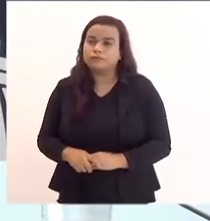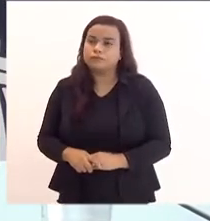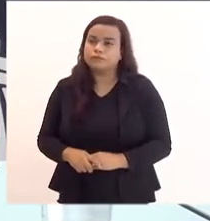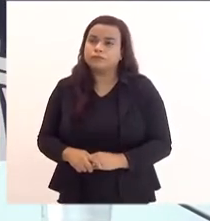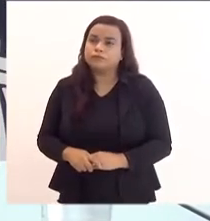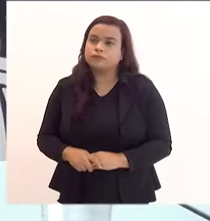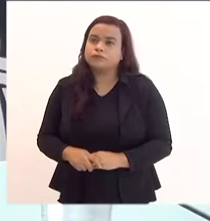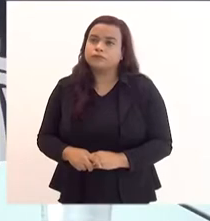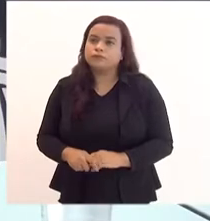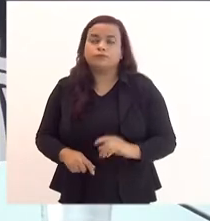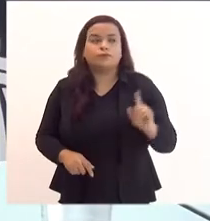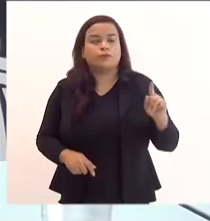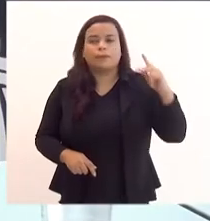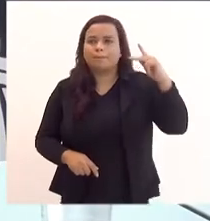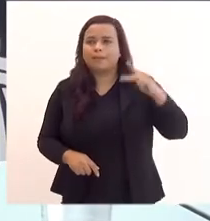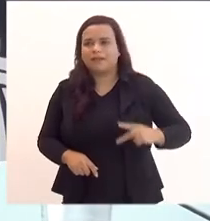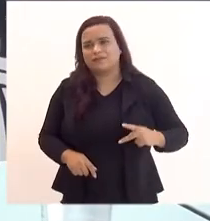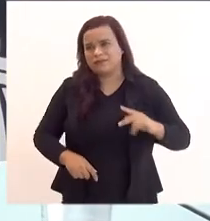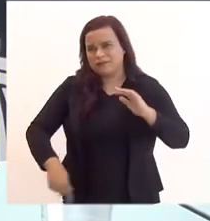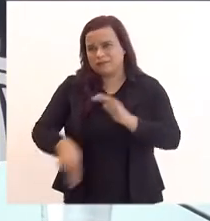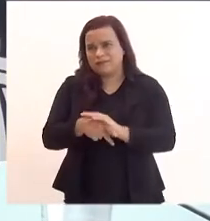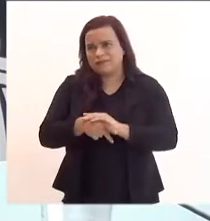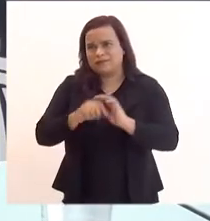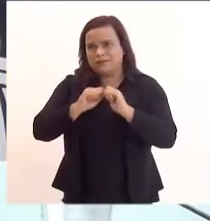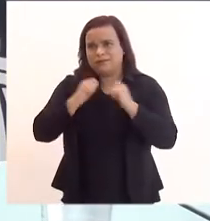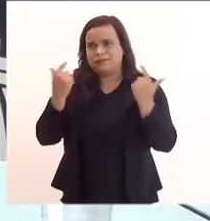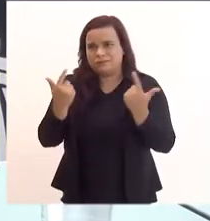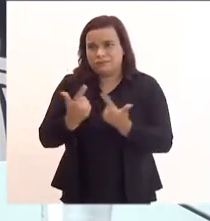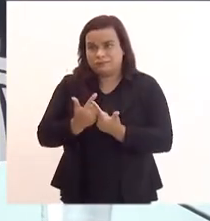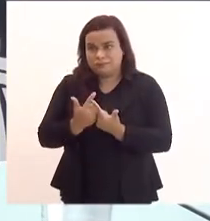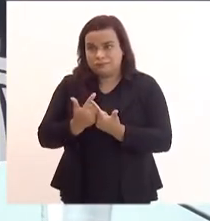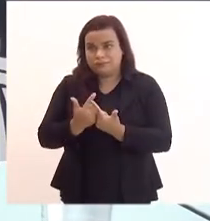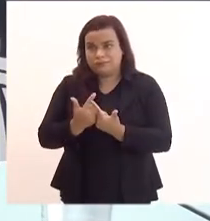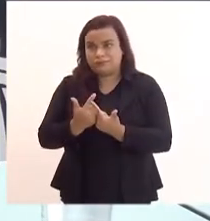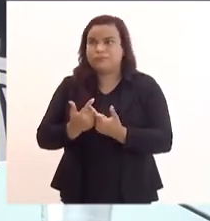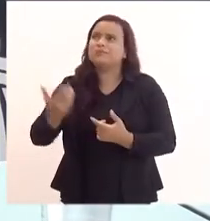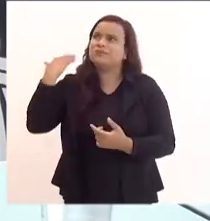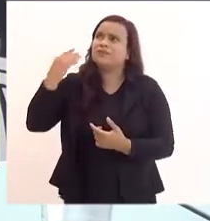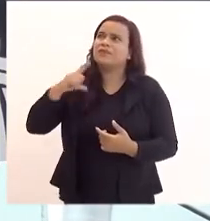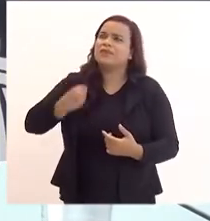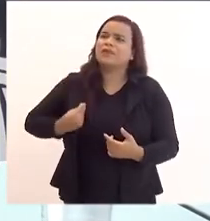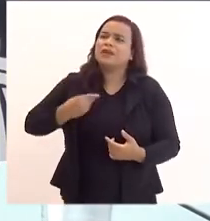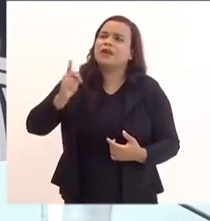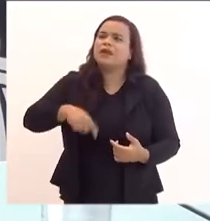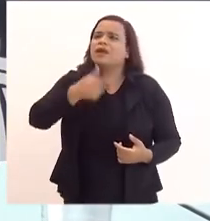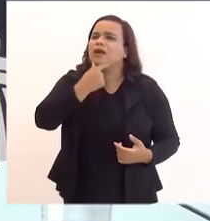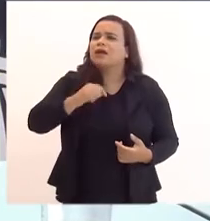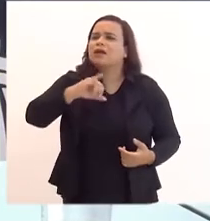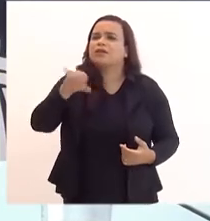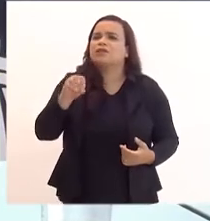o presidente da casa, na época, o presidente era Jorge Pisciani,